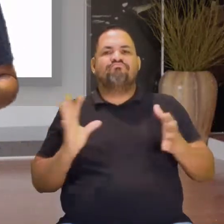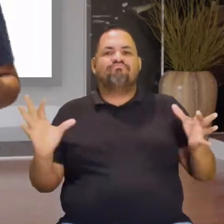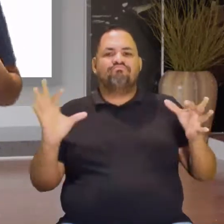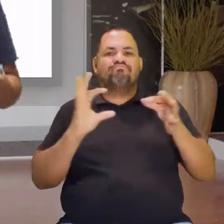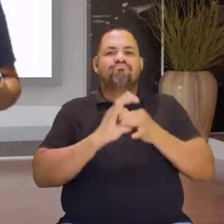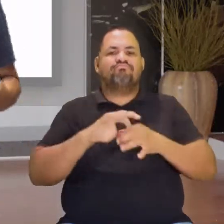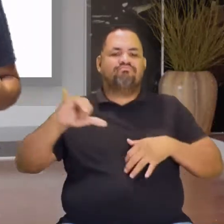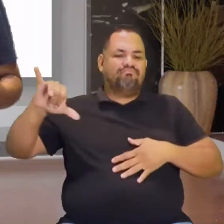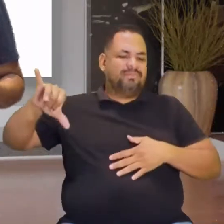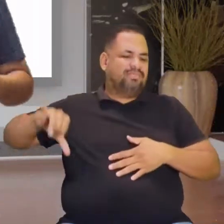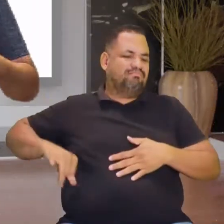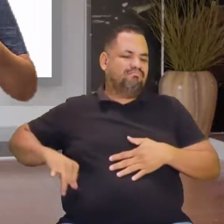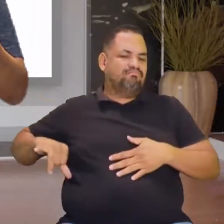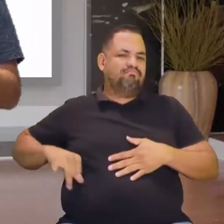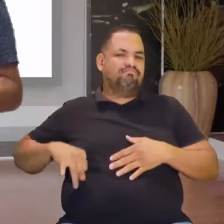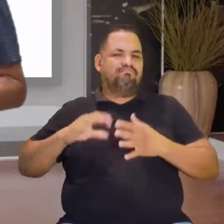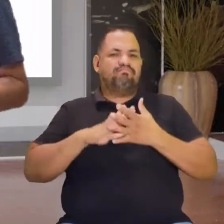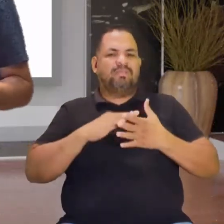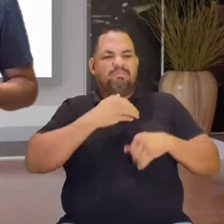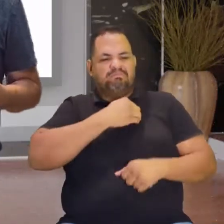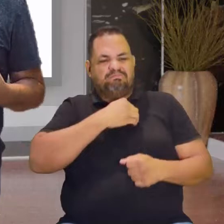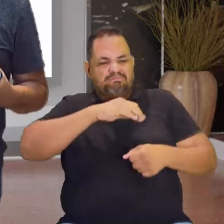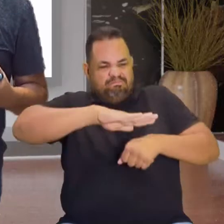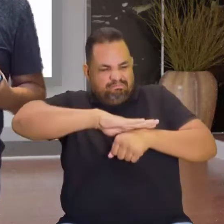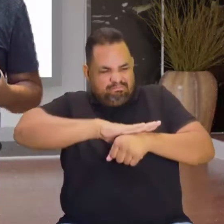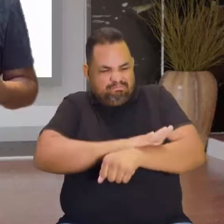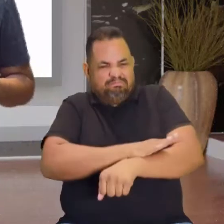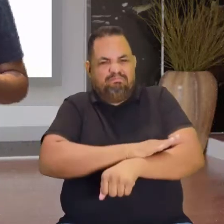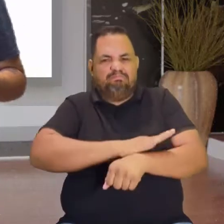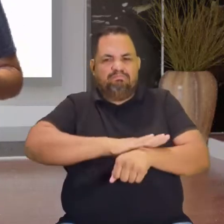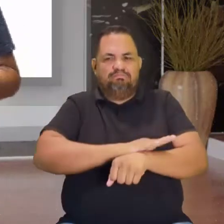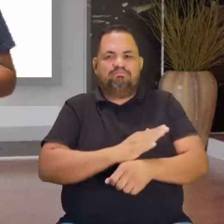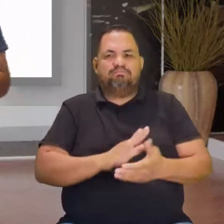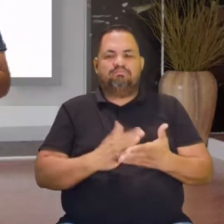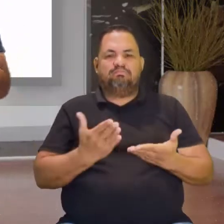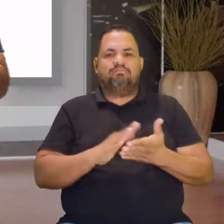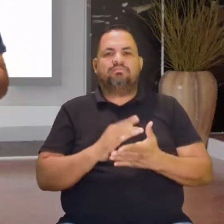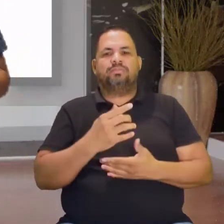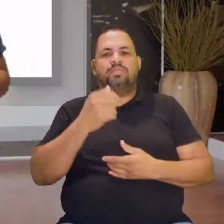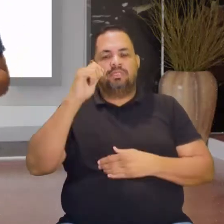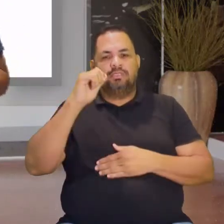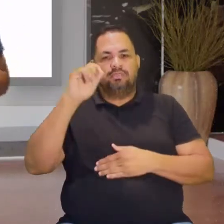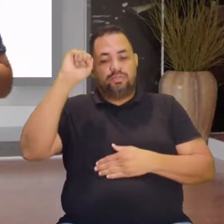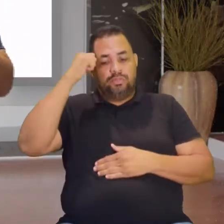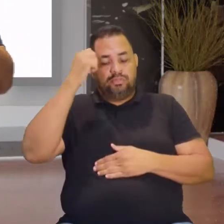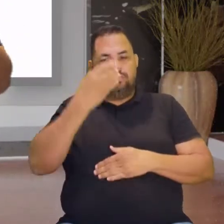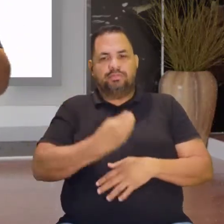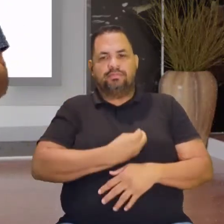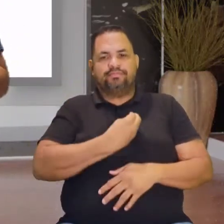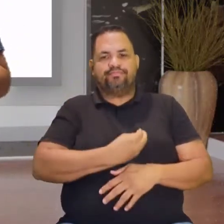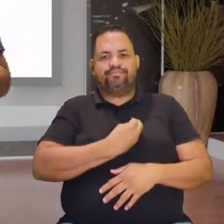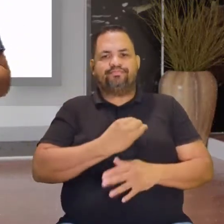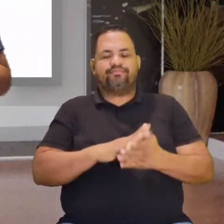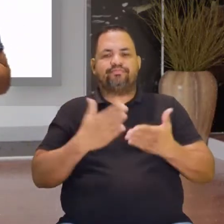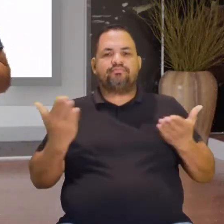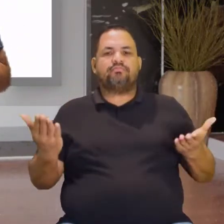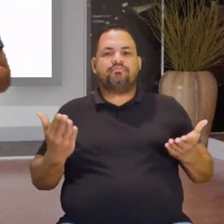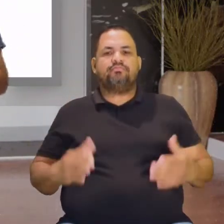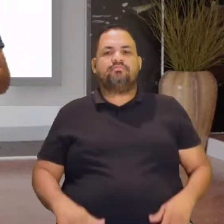de sofrimento, de opressão em que os negros viviam. É esse olhar